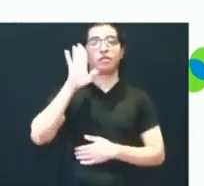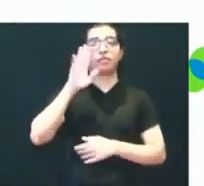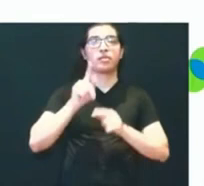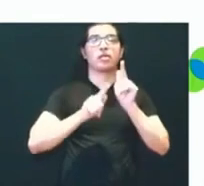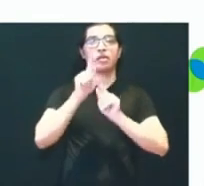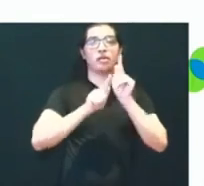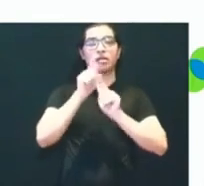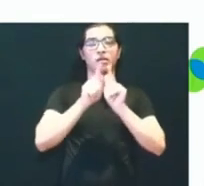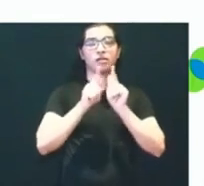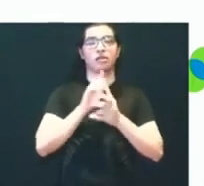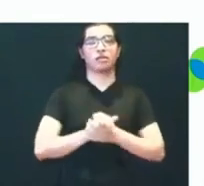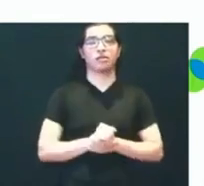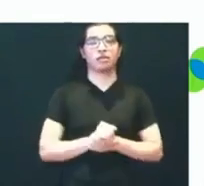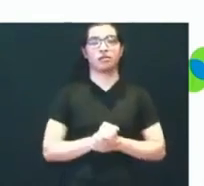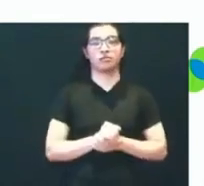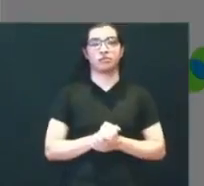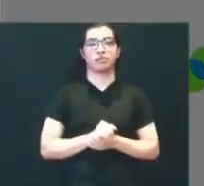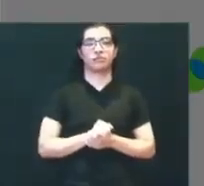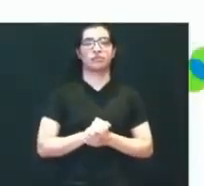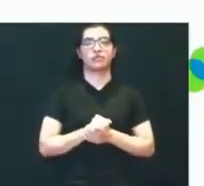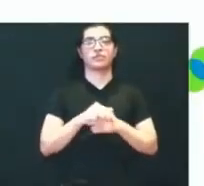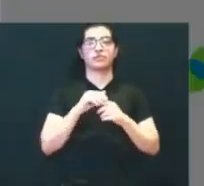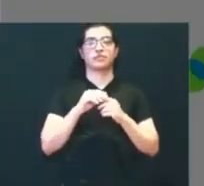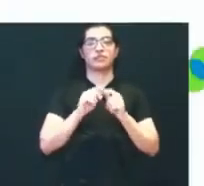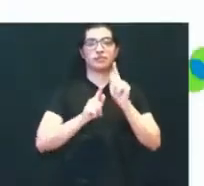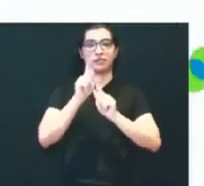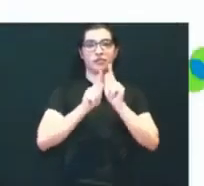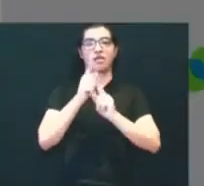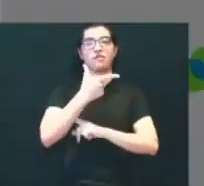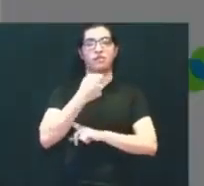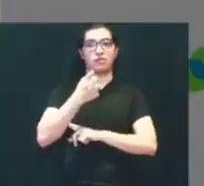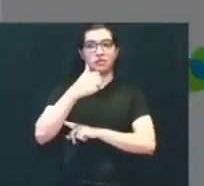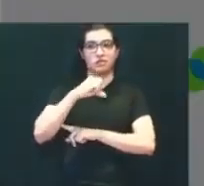de 2019, onde a gente pode ver aqui,